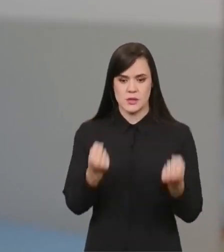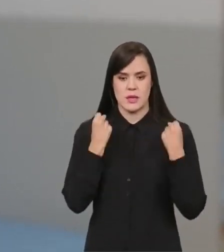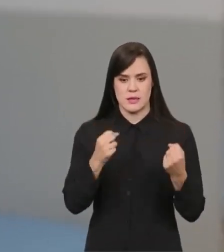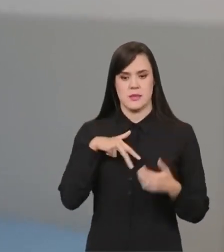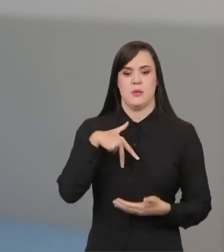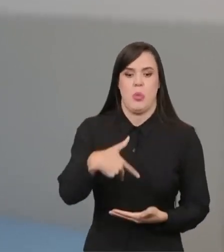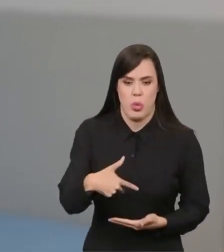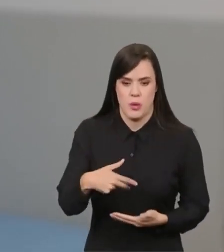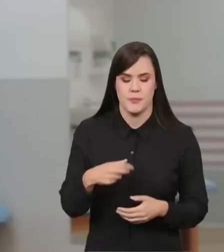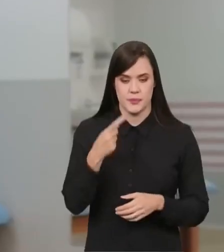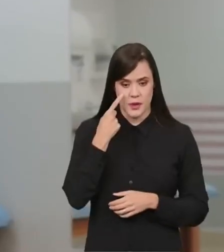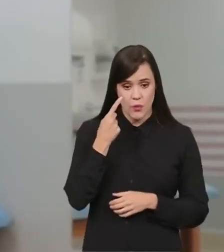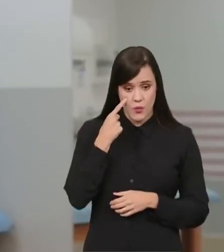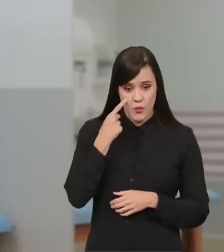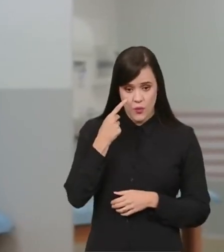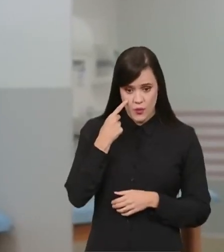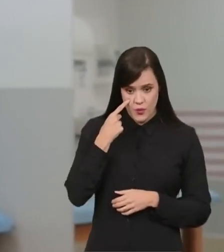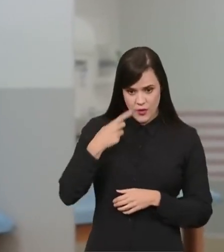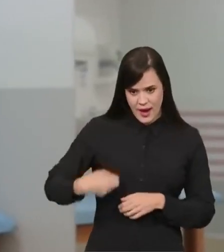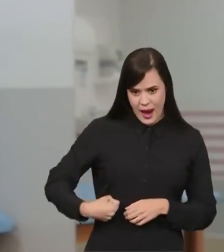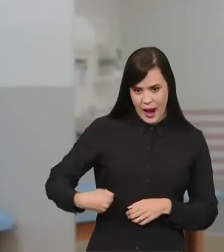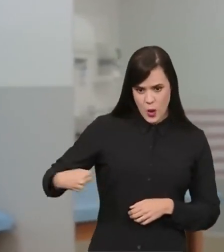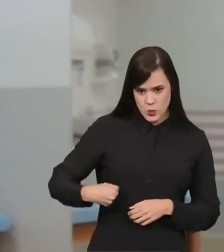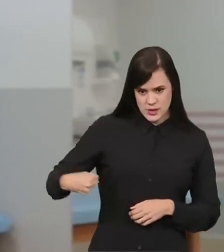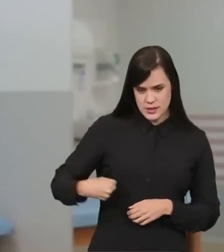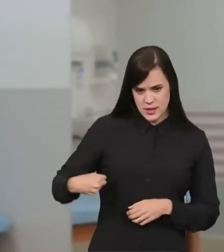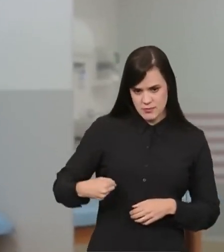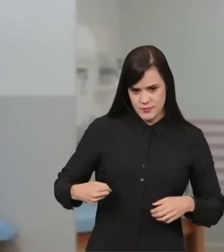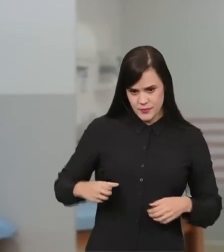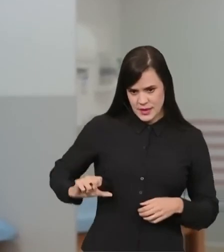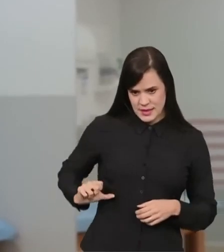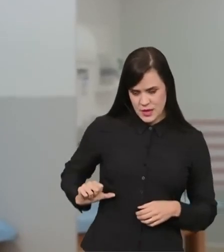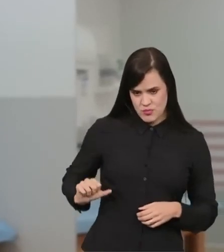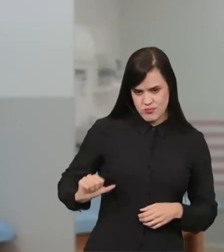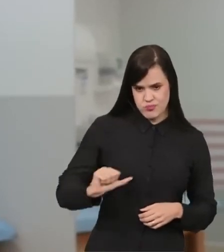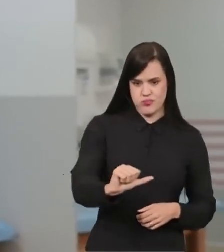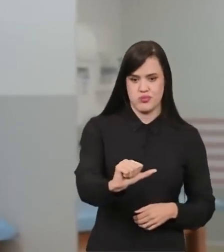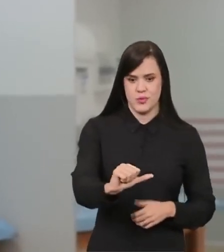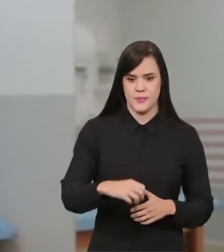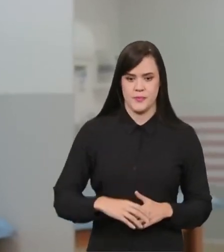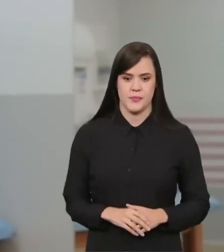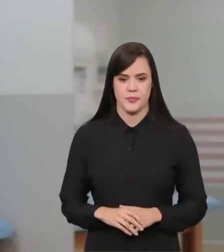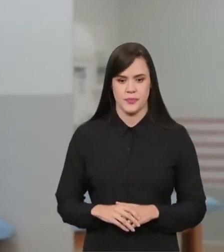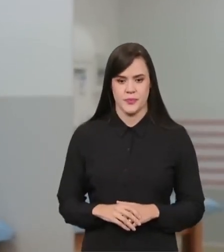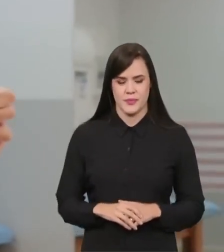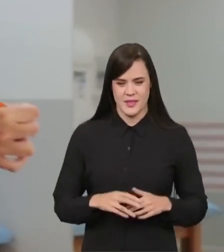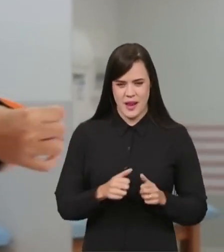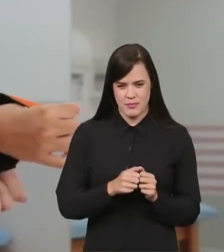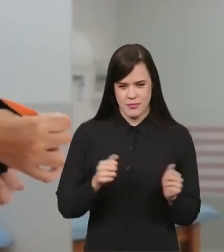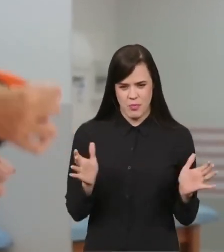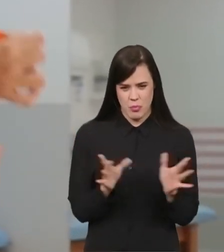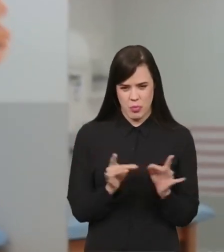tombar. Vocês podem ver que tem um detalhe de uma alcinha, que a gente prende o dedo aqui e puxa. Como é velcro,